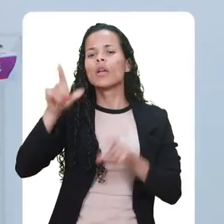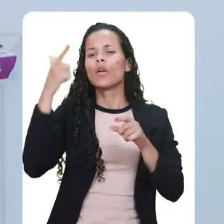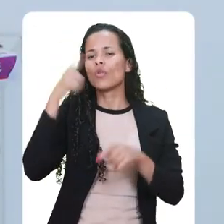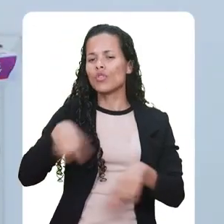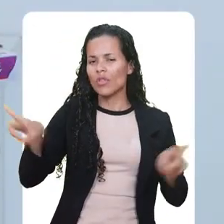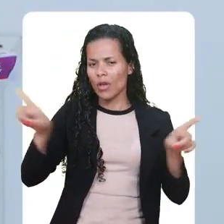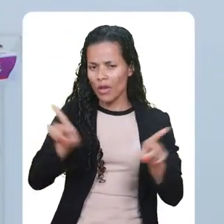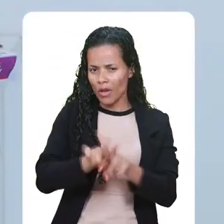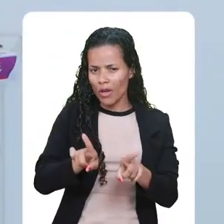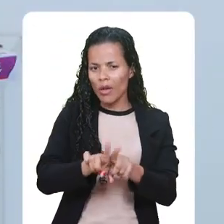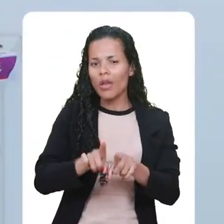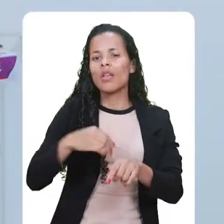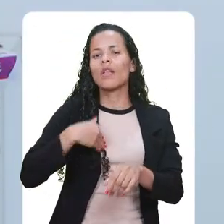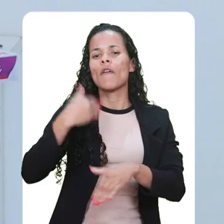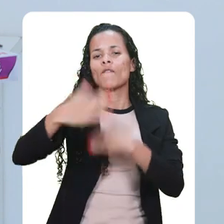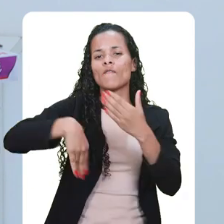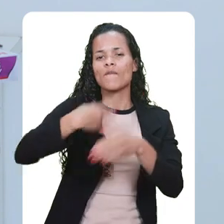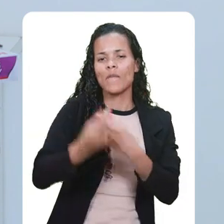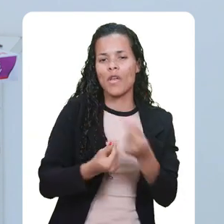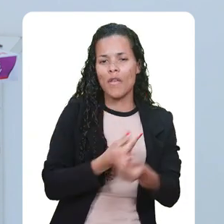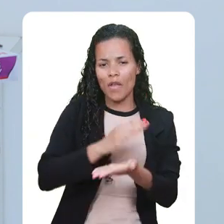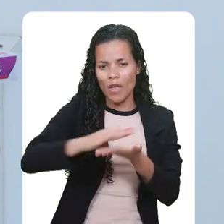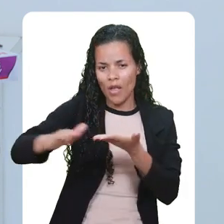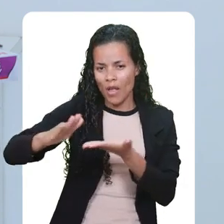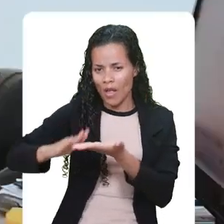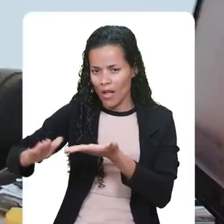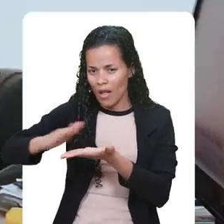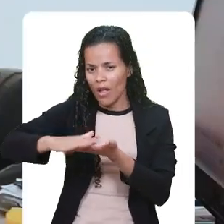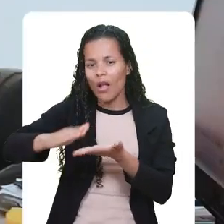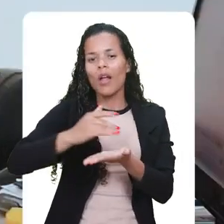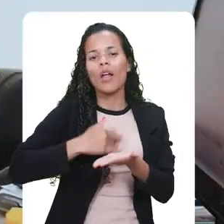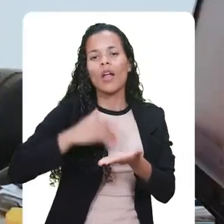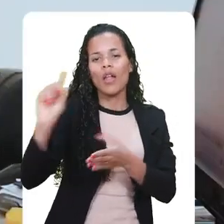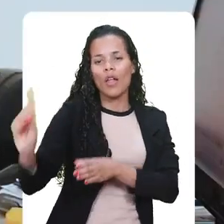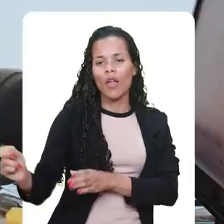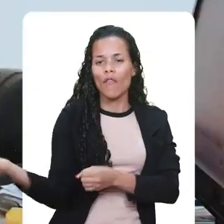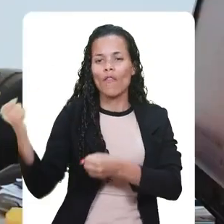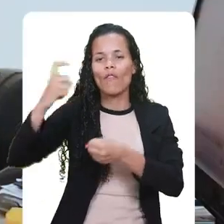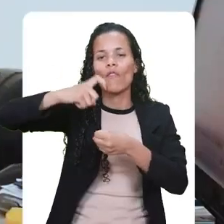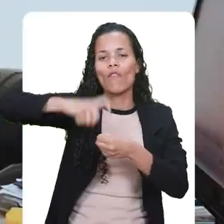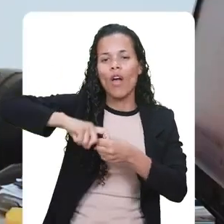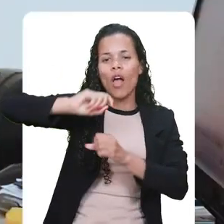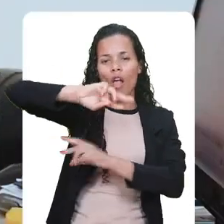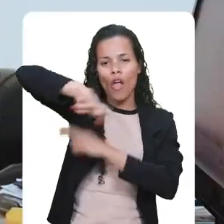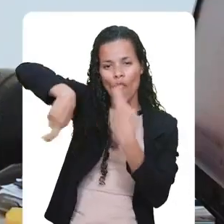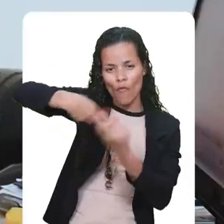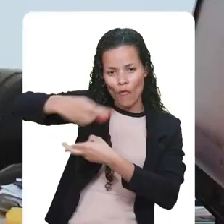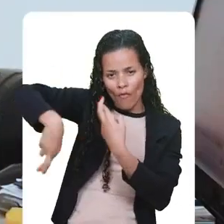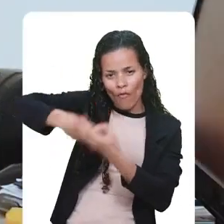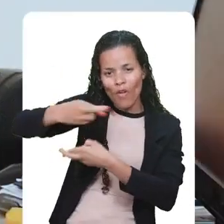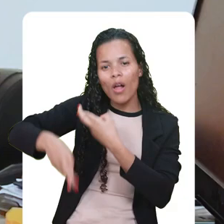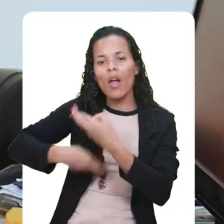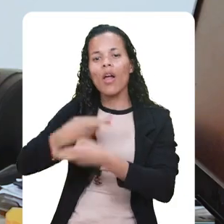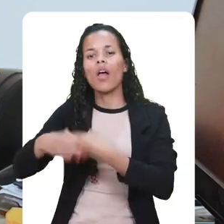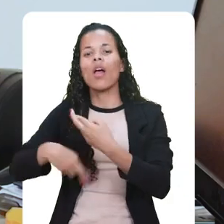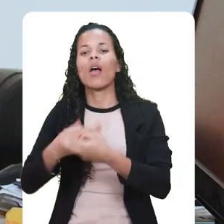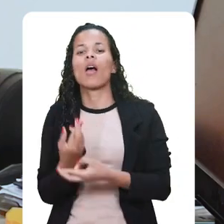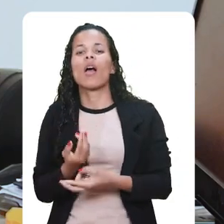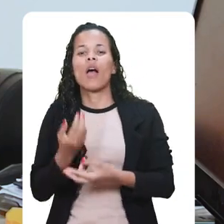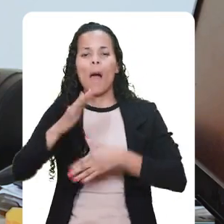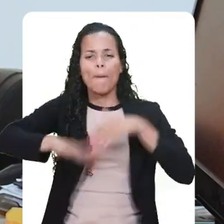conseguiu repassar algumas verbas para essas agremiações se regenerarem, né, reformularem, refazer